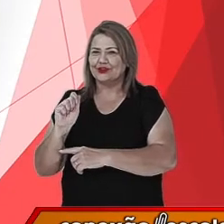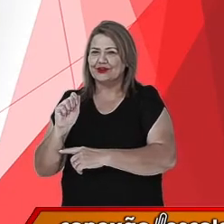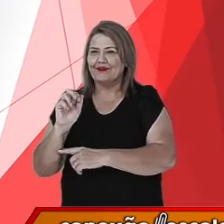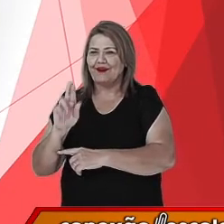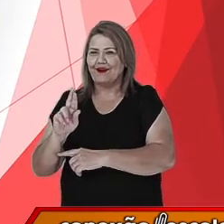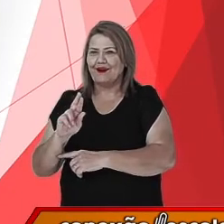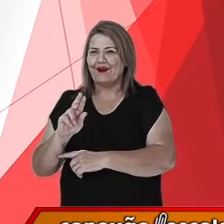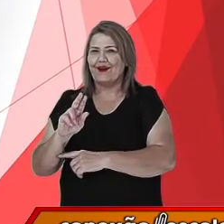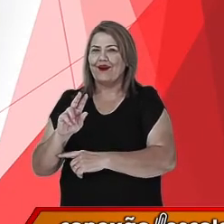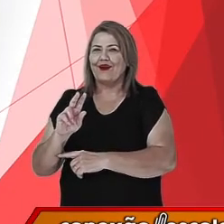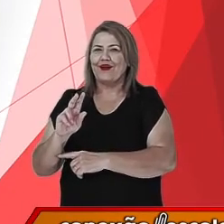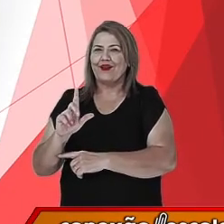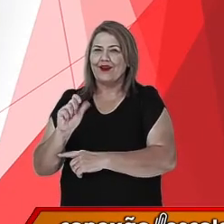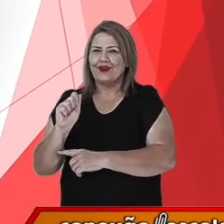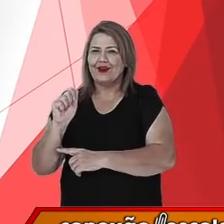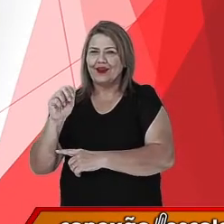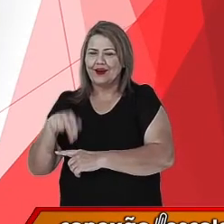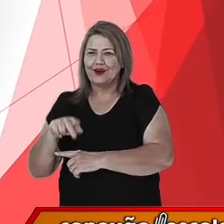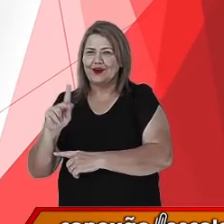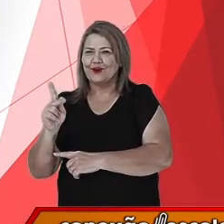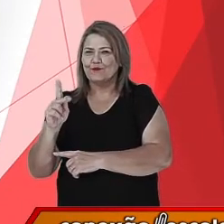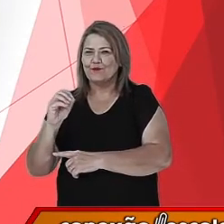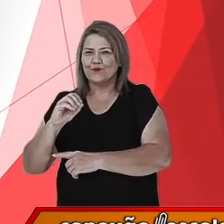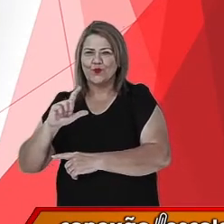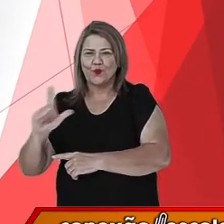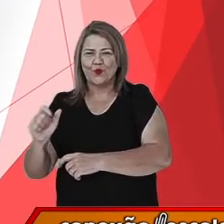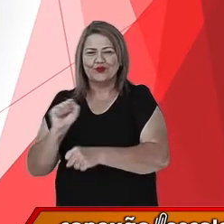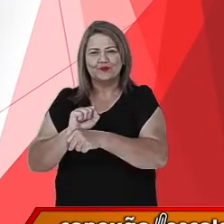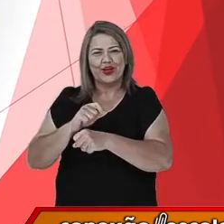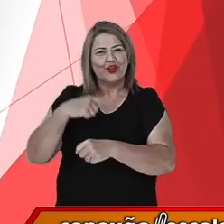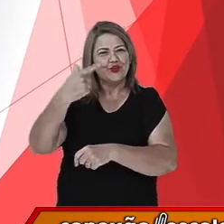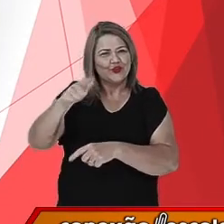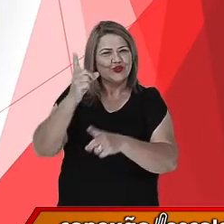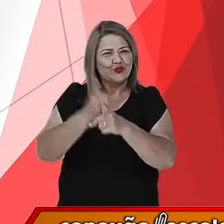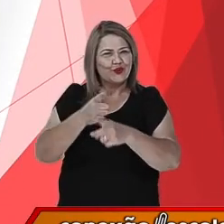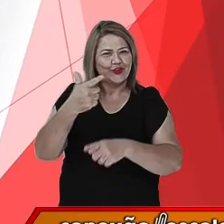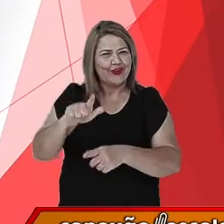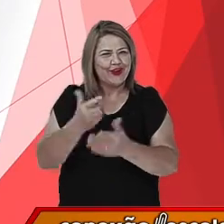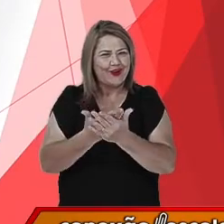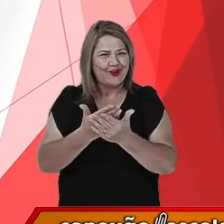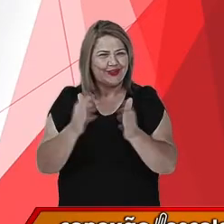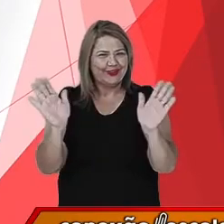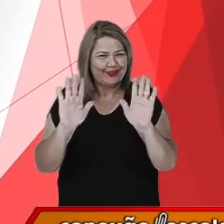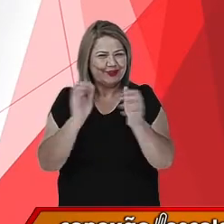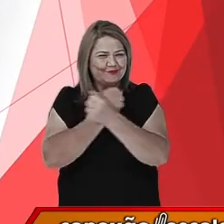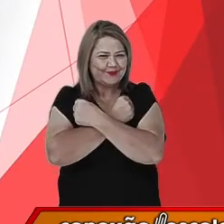Eu te aguardo na próxima aula, tá bom? Um abraço e até lá. Tchau, tchau.